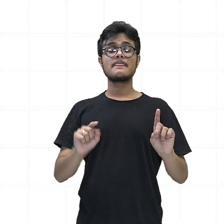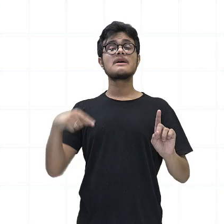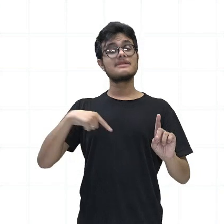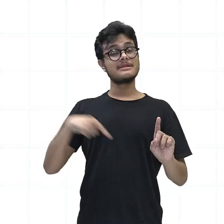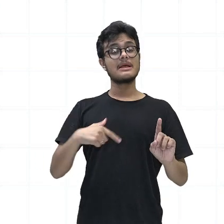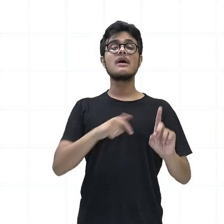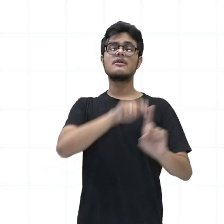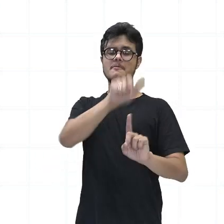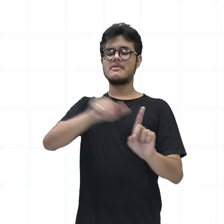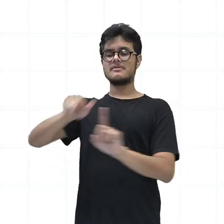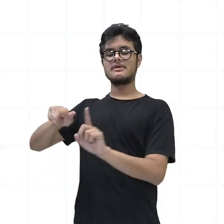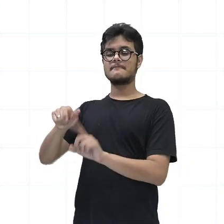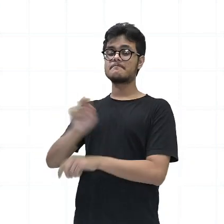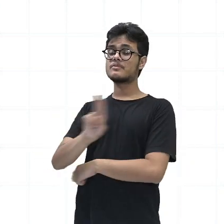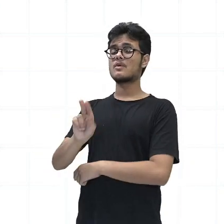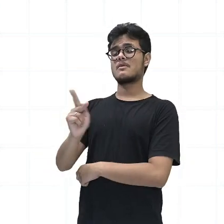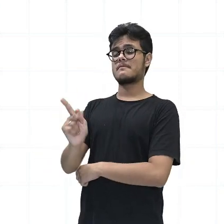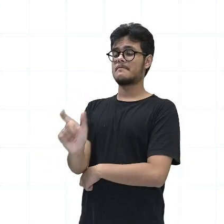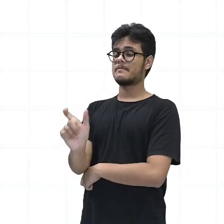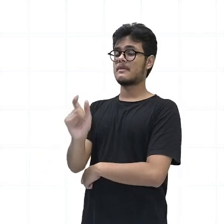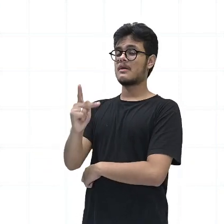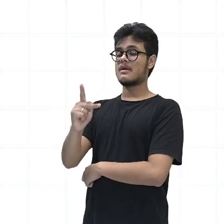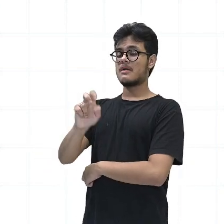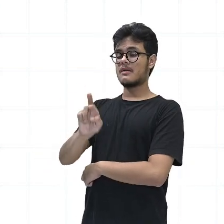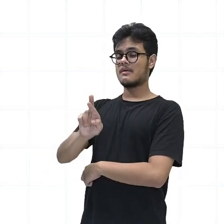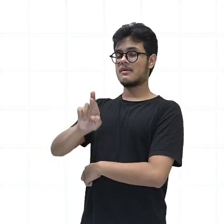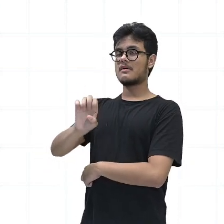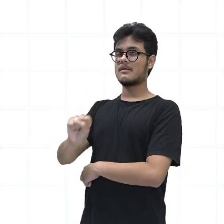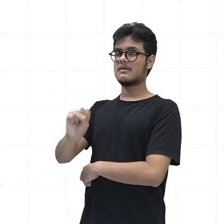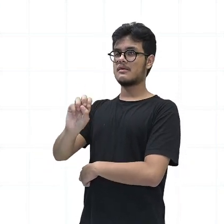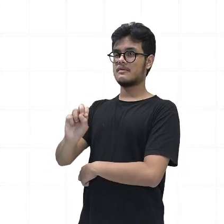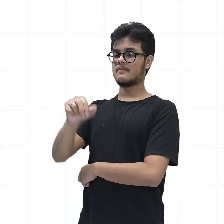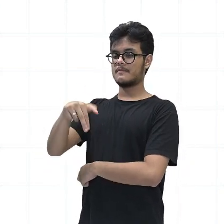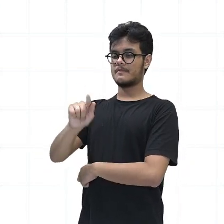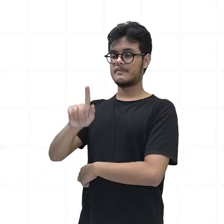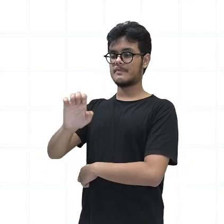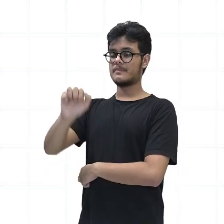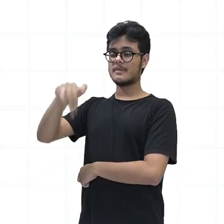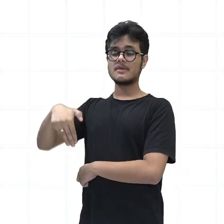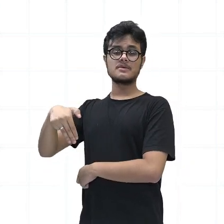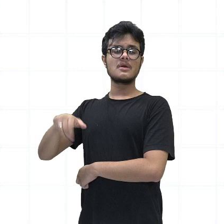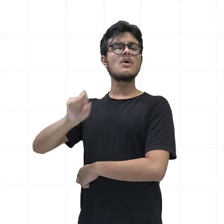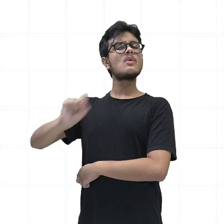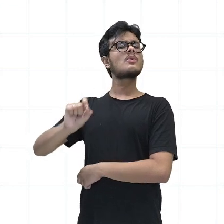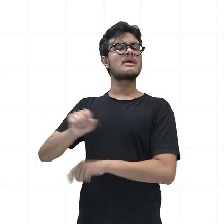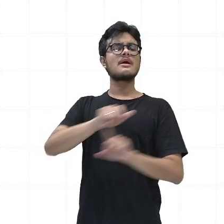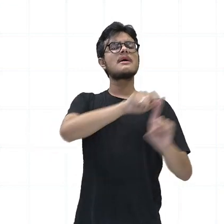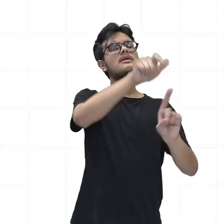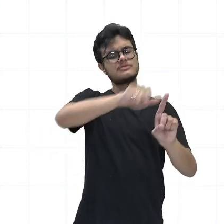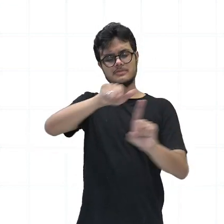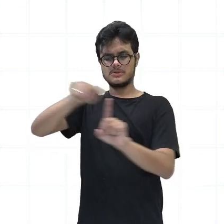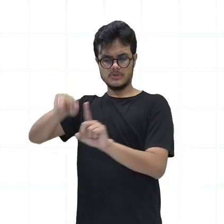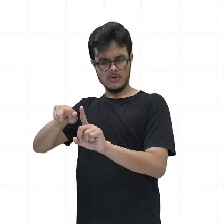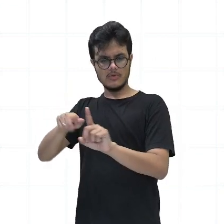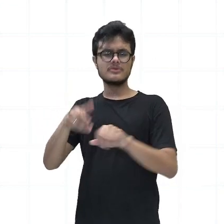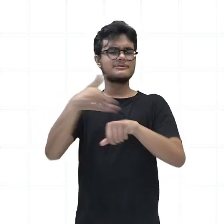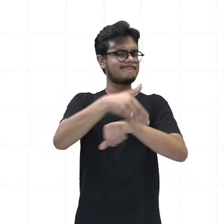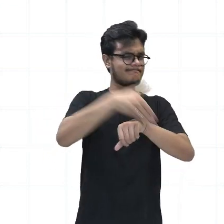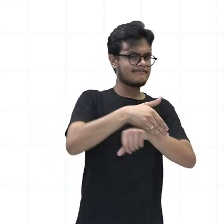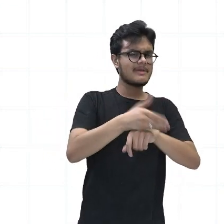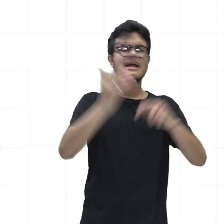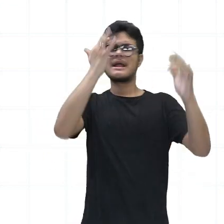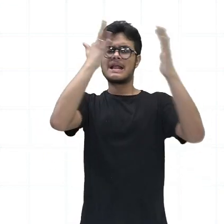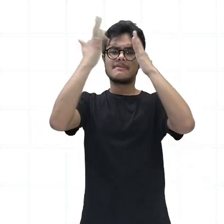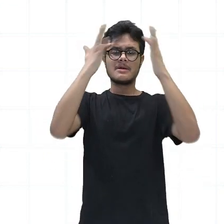os personagens teatrais. O que são os personagens teatrais? São indivíduos fictícios